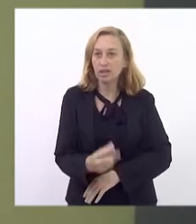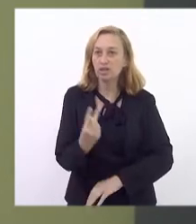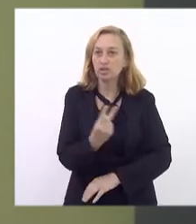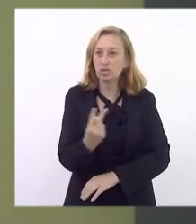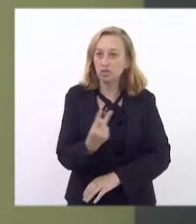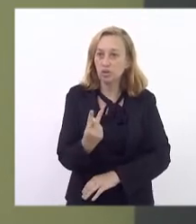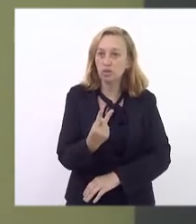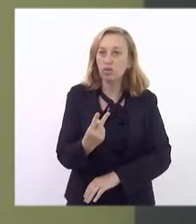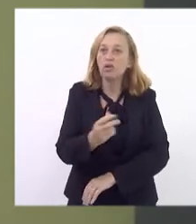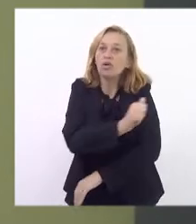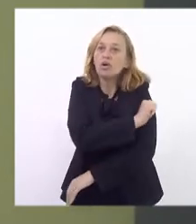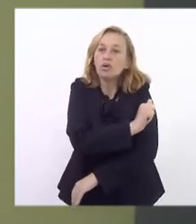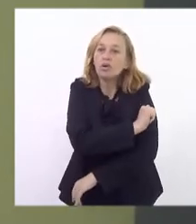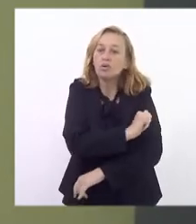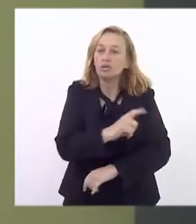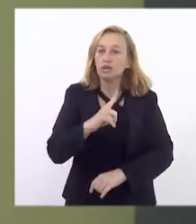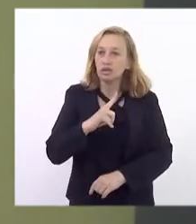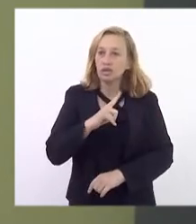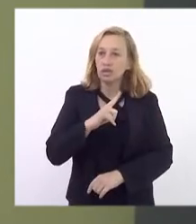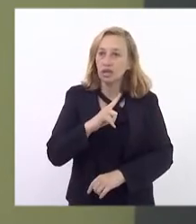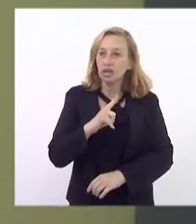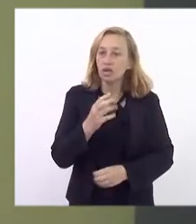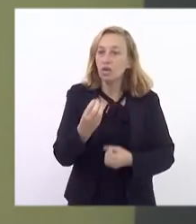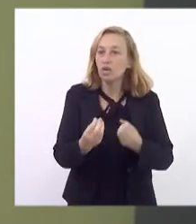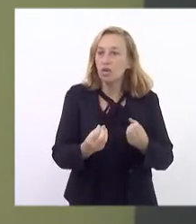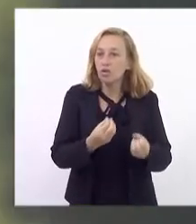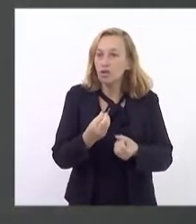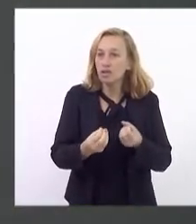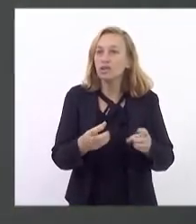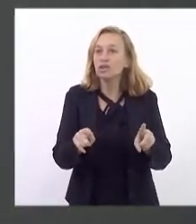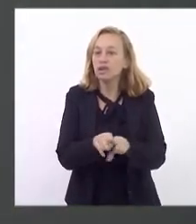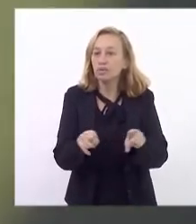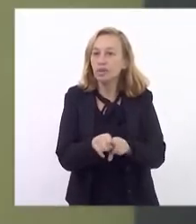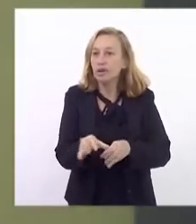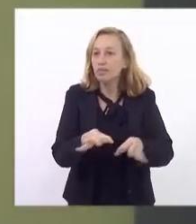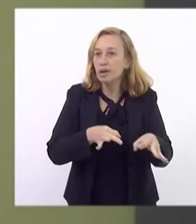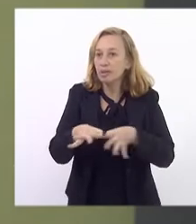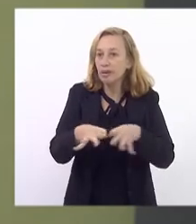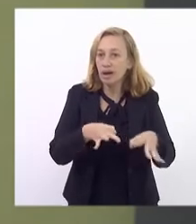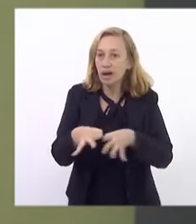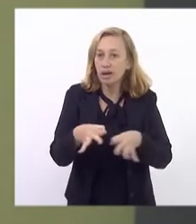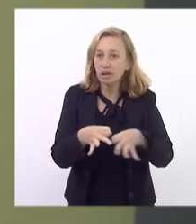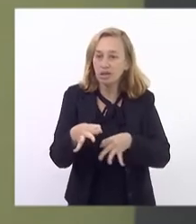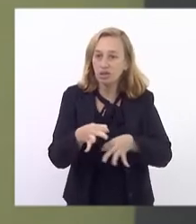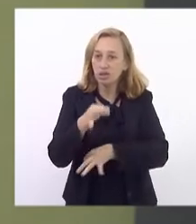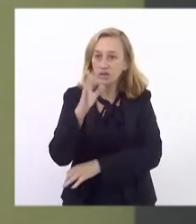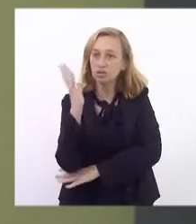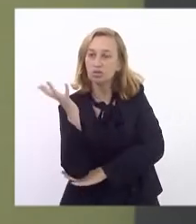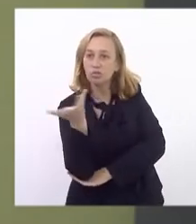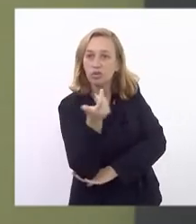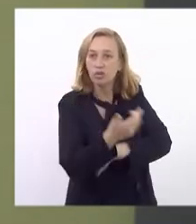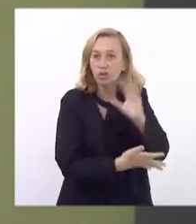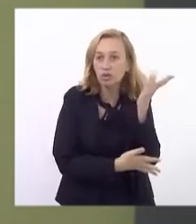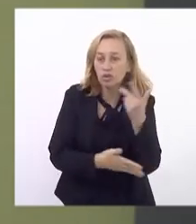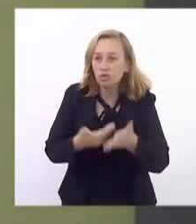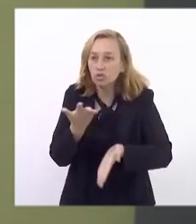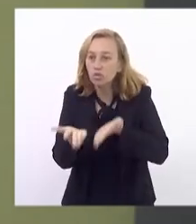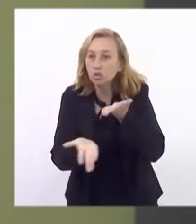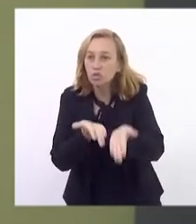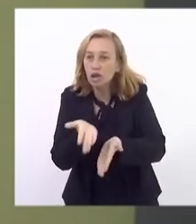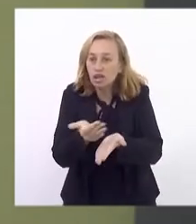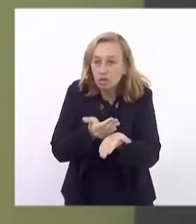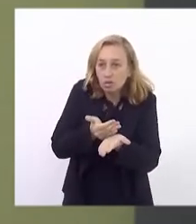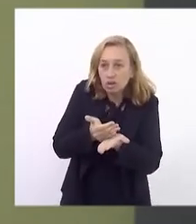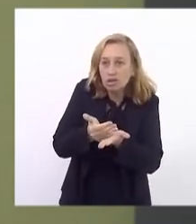o aluno vai ter oficina e vai ter também preparo de meio ambiente, né? Da toda a questão